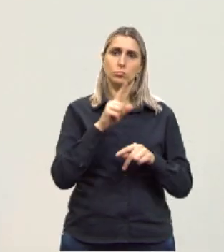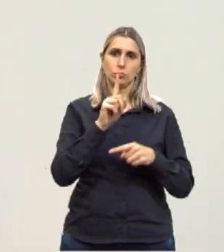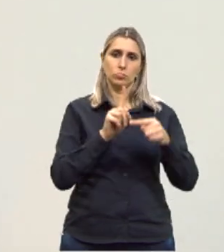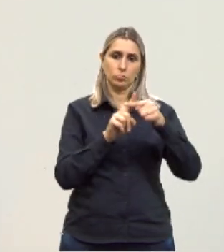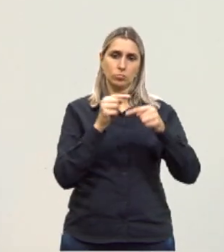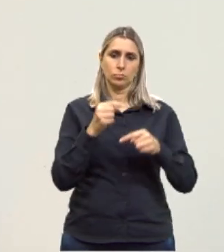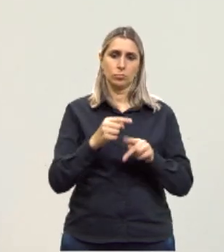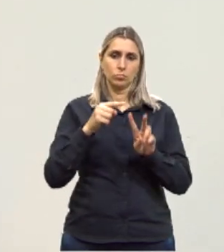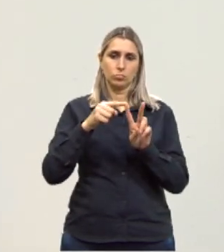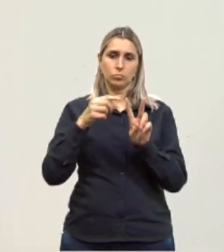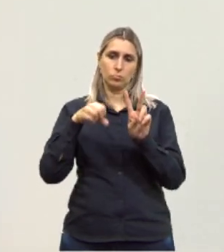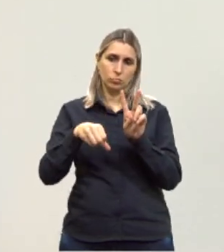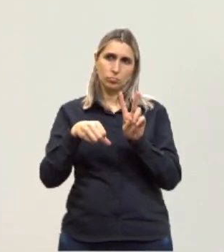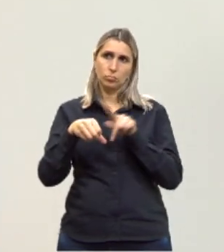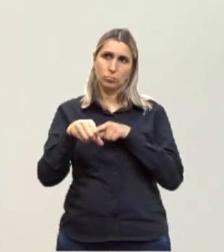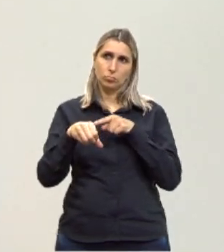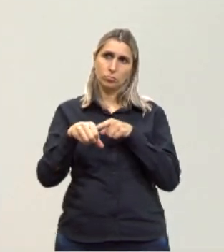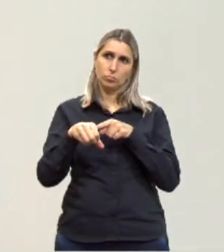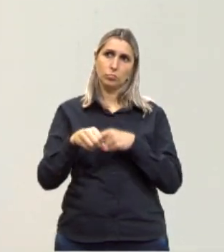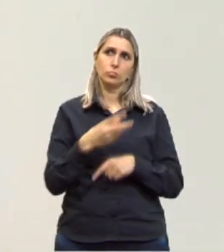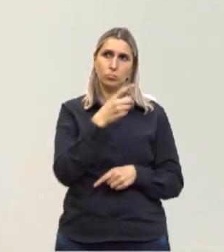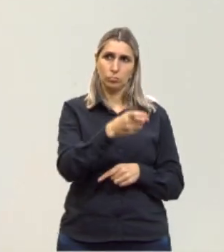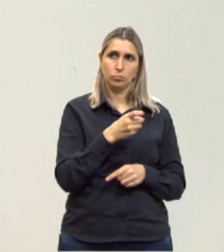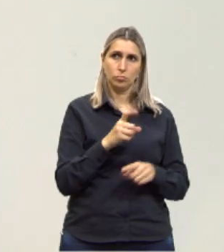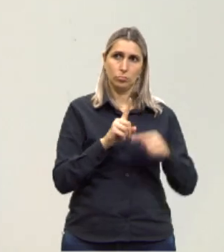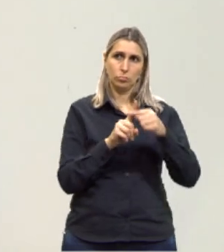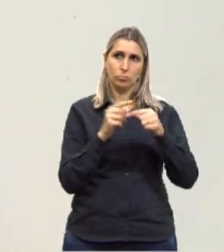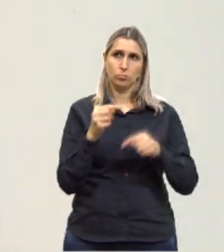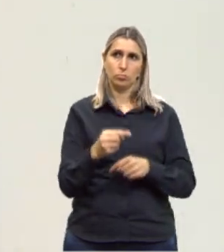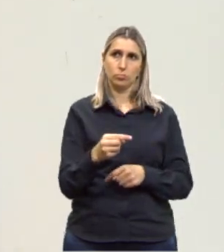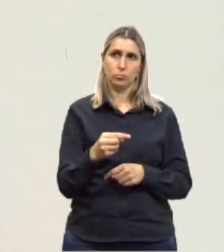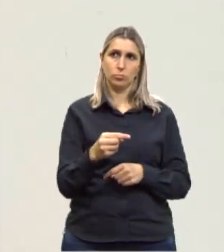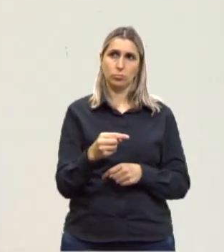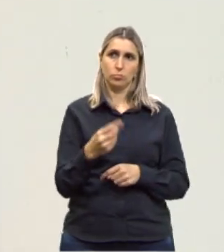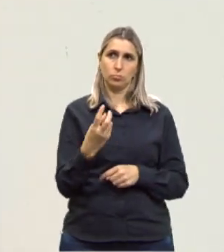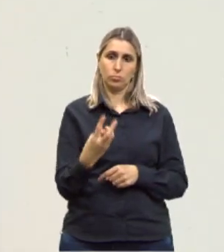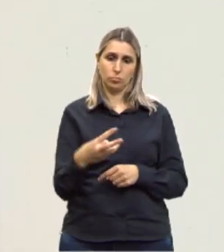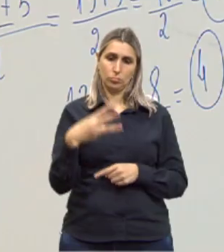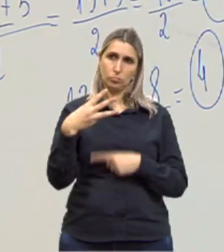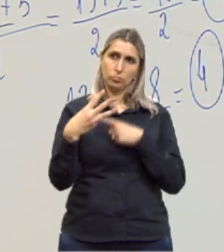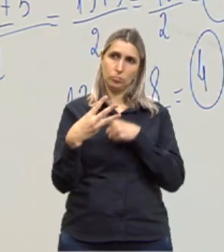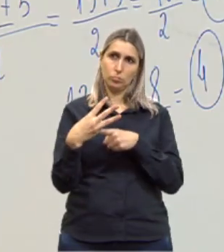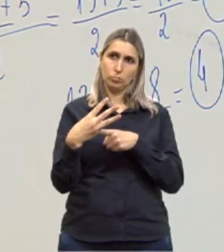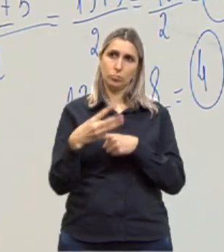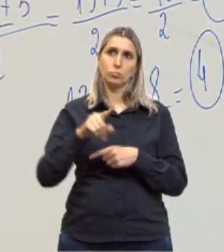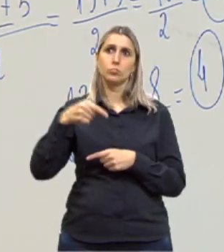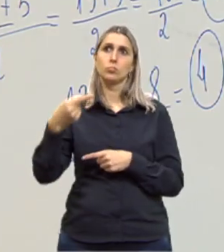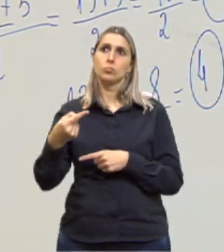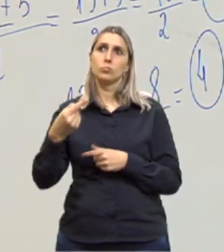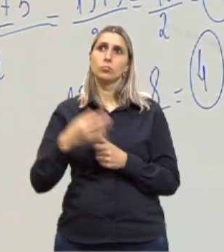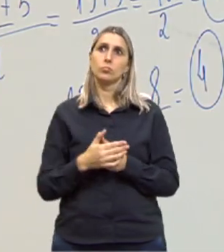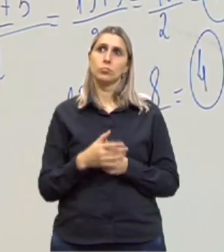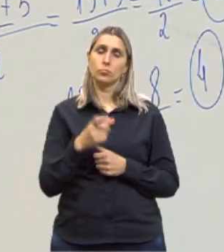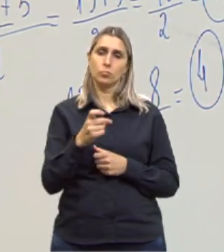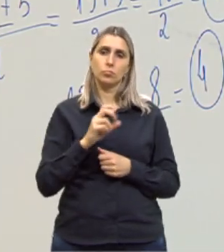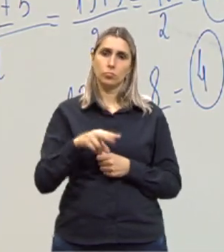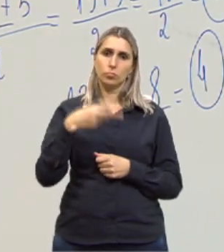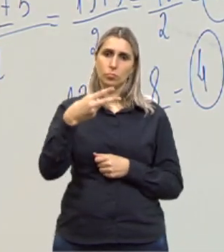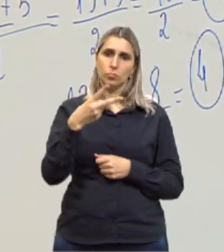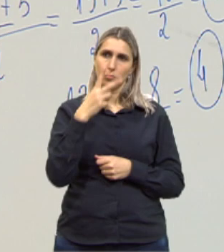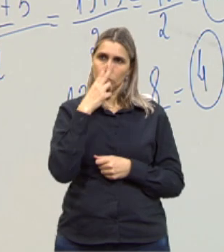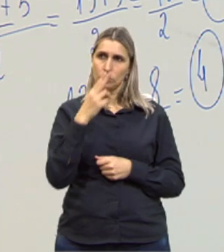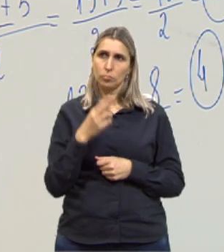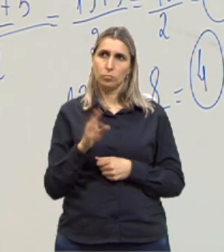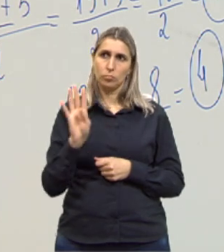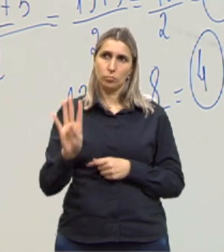ou menos a raiz de 9. X é igual a mais ou menos 3. E o outro, x ao quadrado